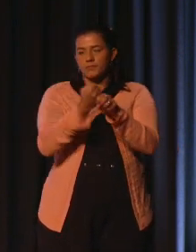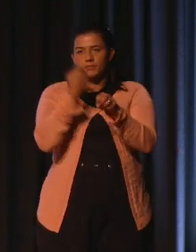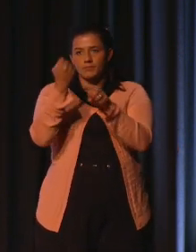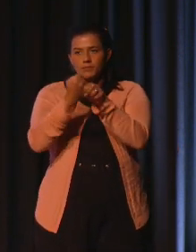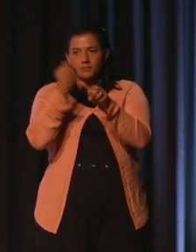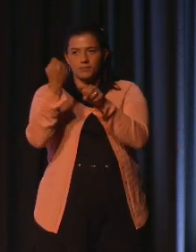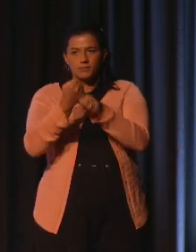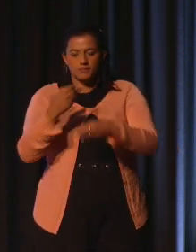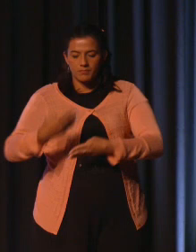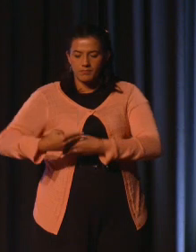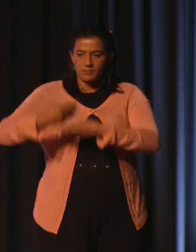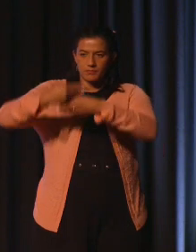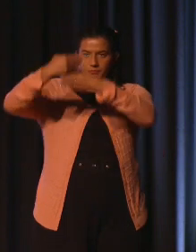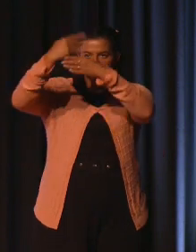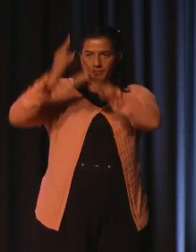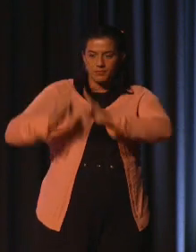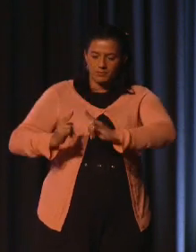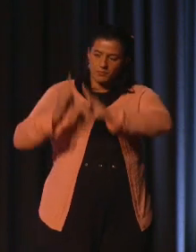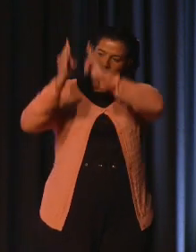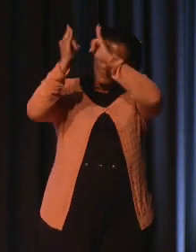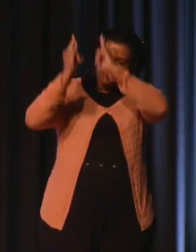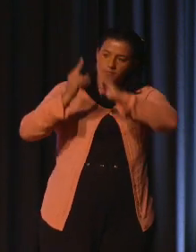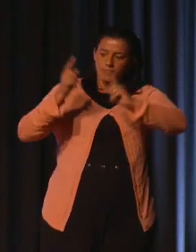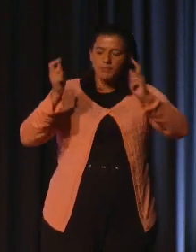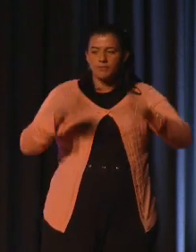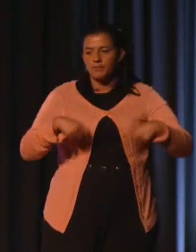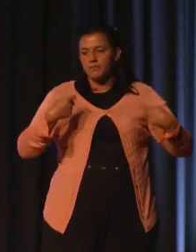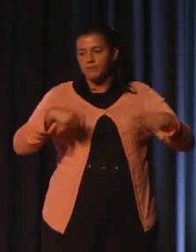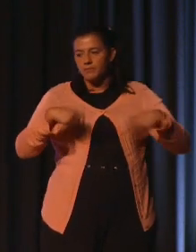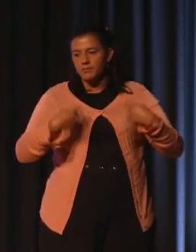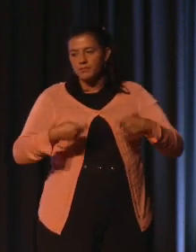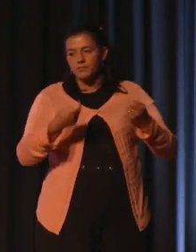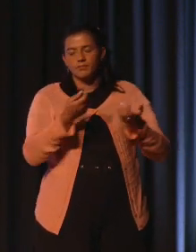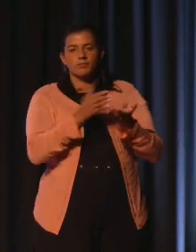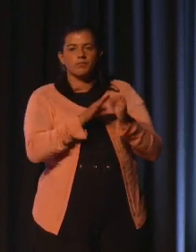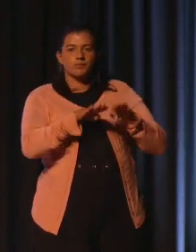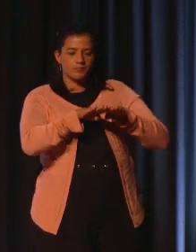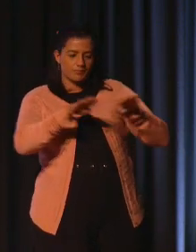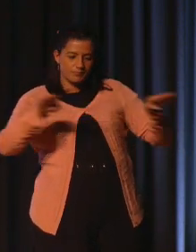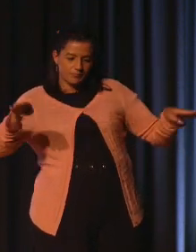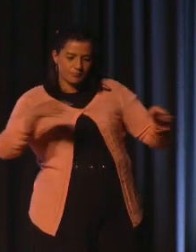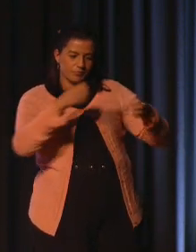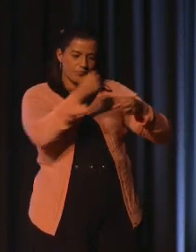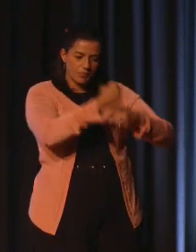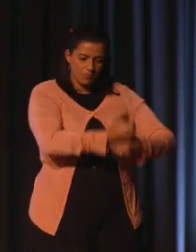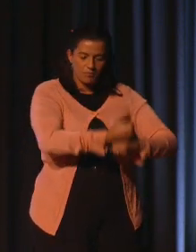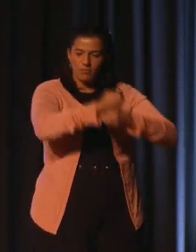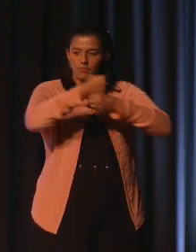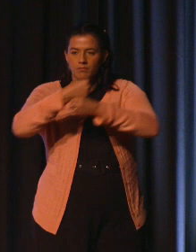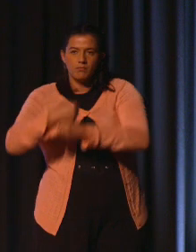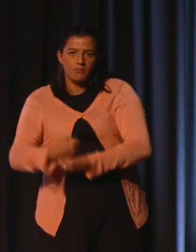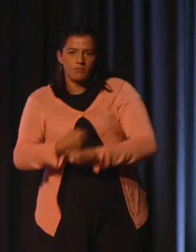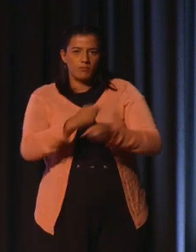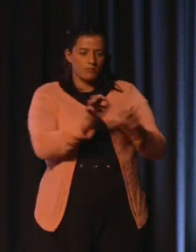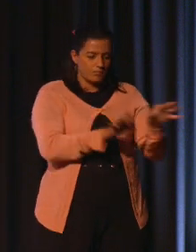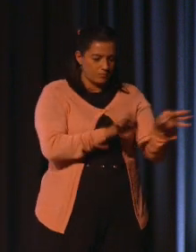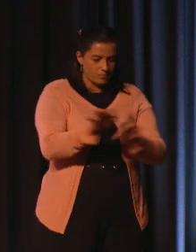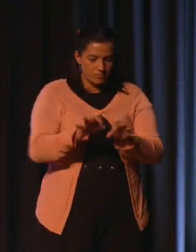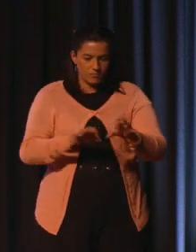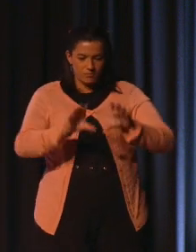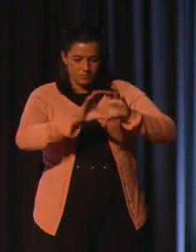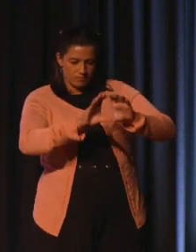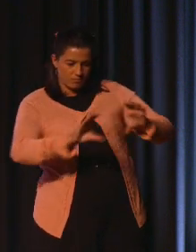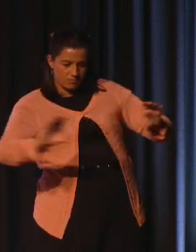eu vou construir um prédio, por exemplo, eu tenho que ter um alicerce, tá? Se eu não tiver um alicerce bem preparado,